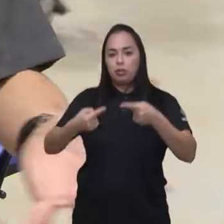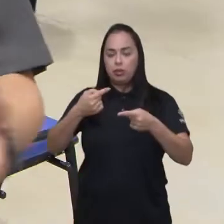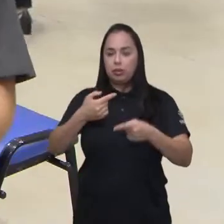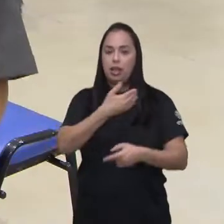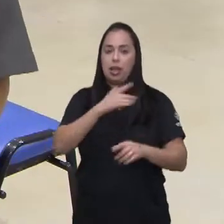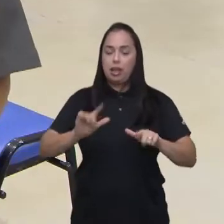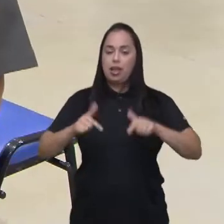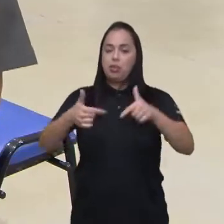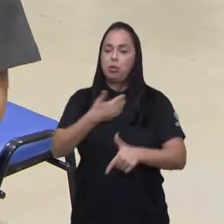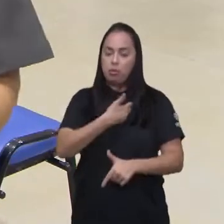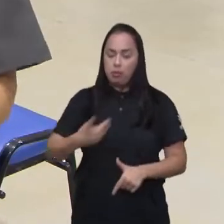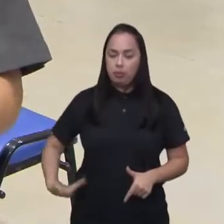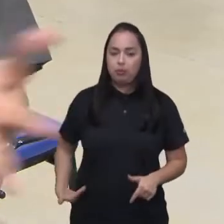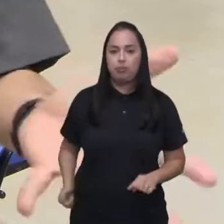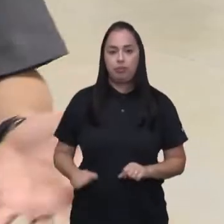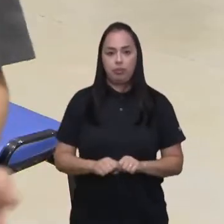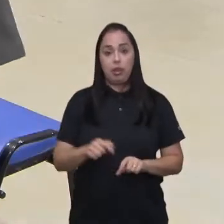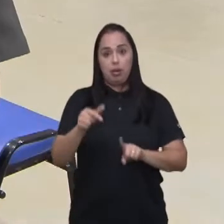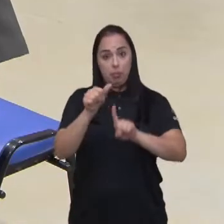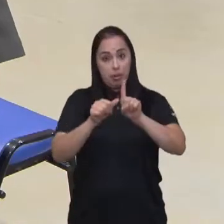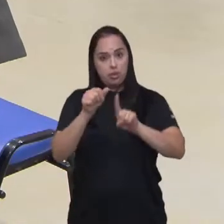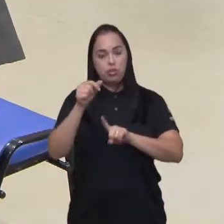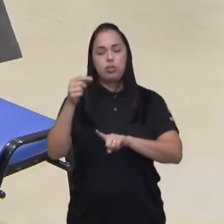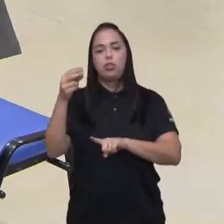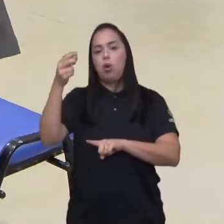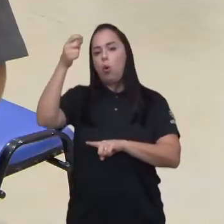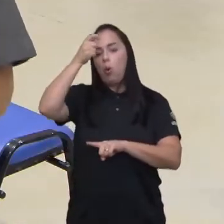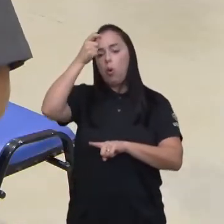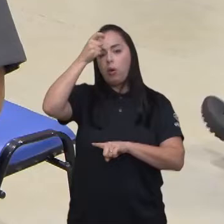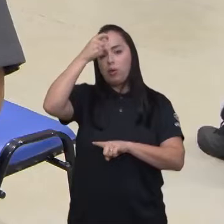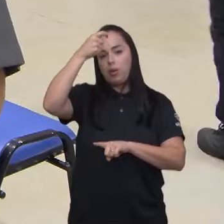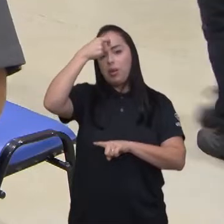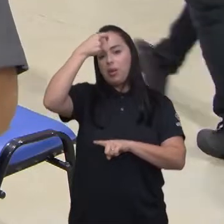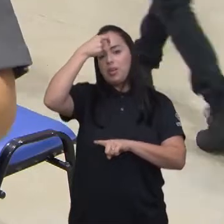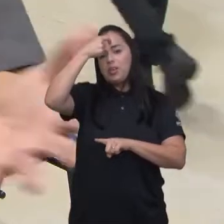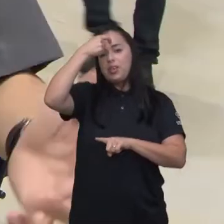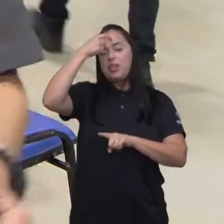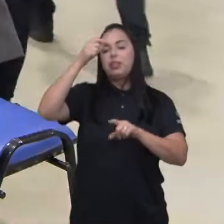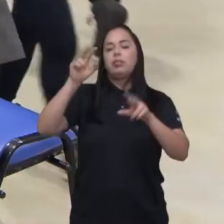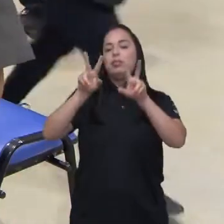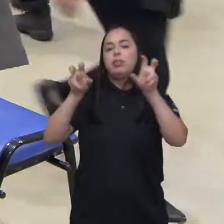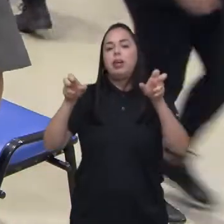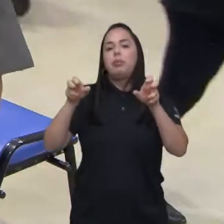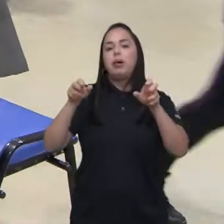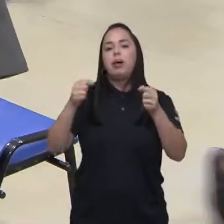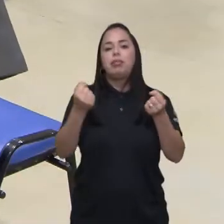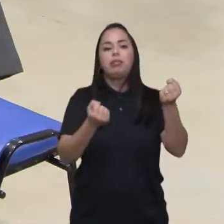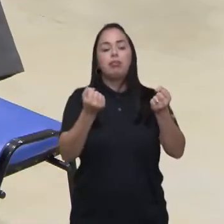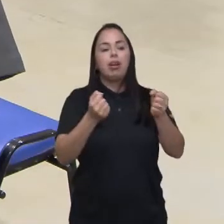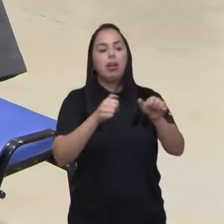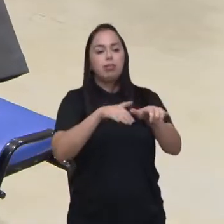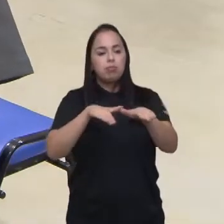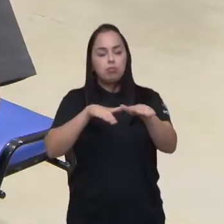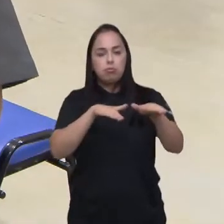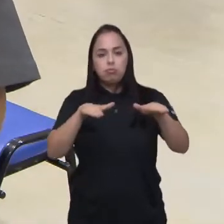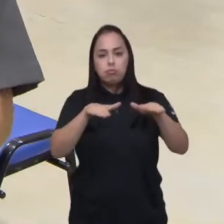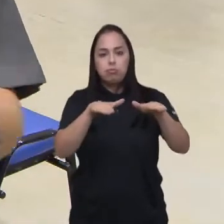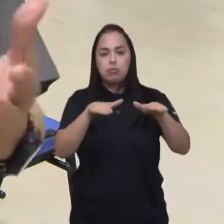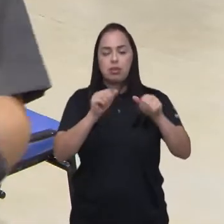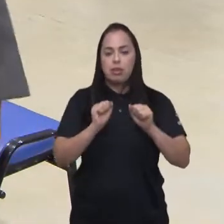quando a gente entra no mês de conscientização sobre o trânsito sobre